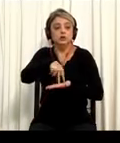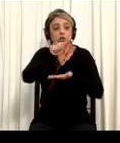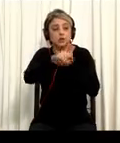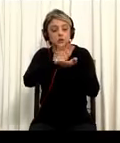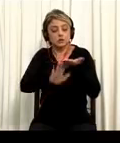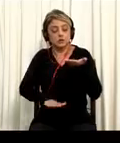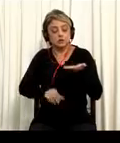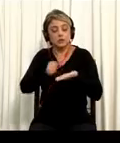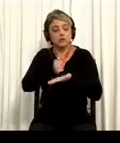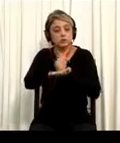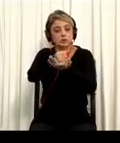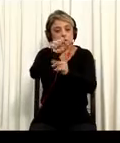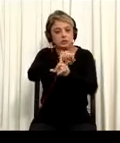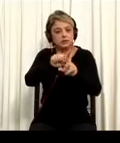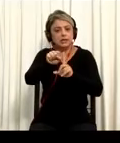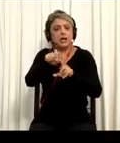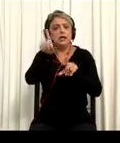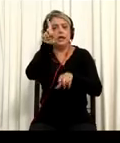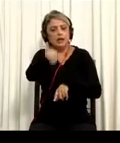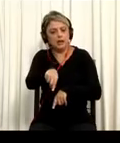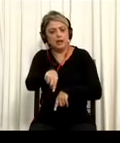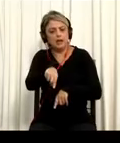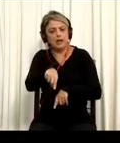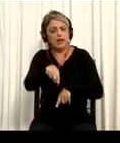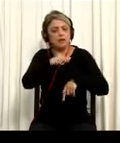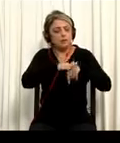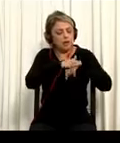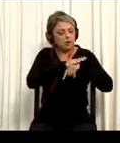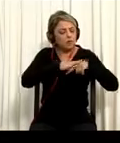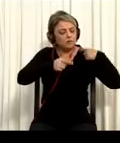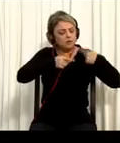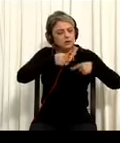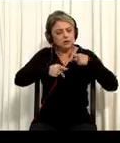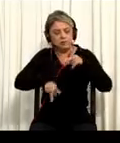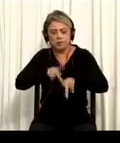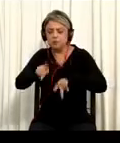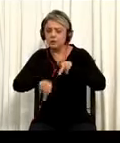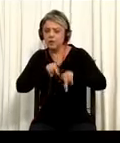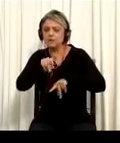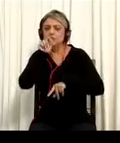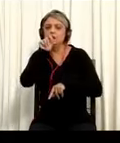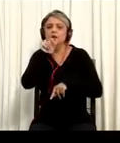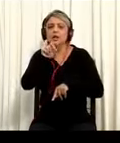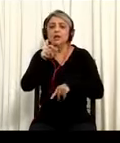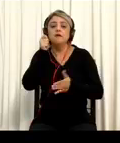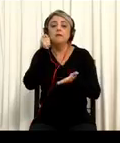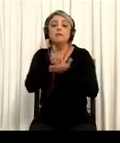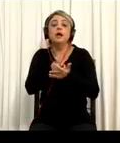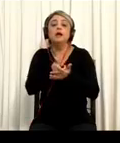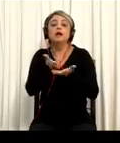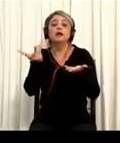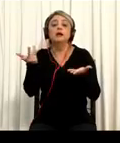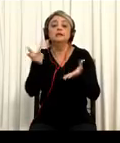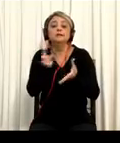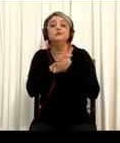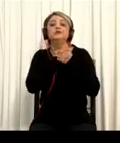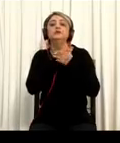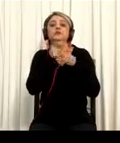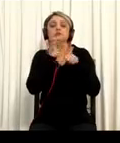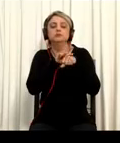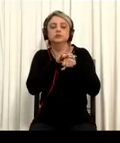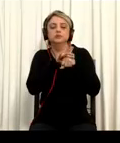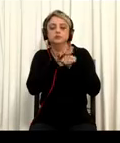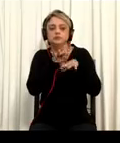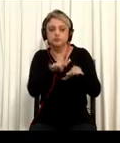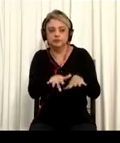de solidariedade, é sobretudo para dialogar com a população sobre quem vai pagar a conta por essa pandemia.